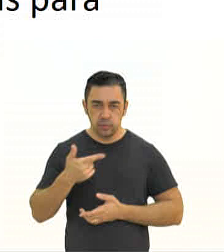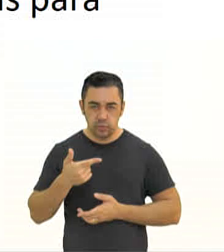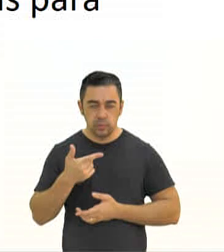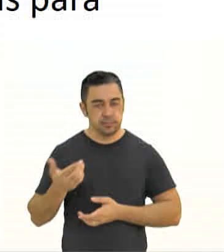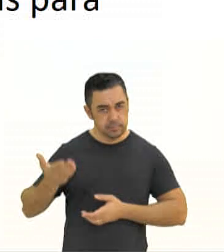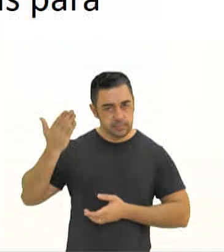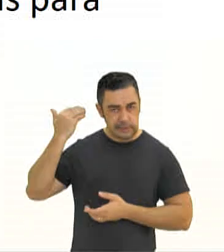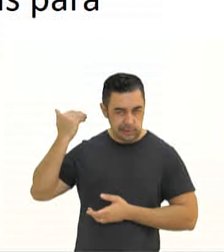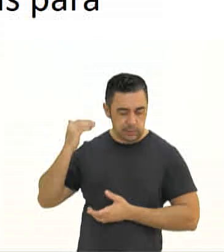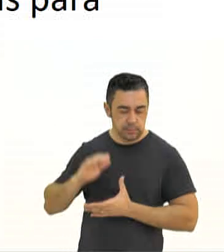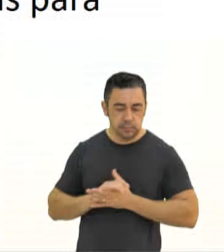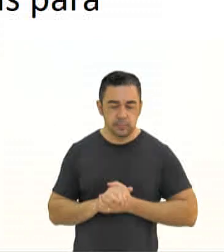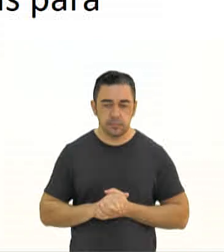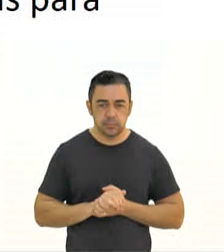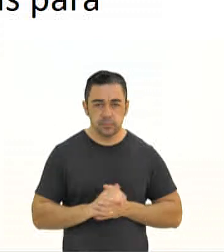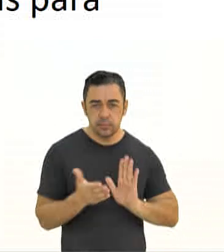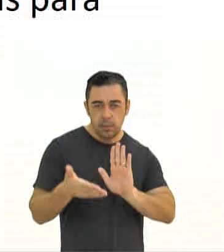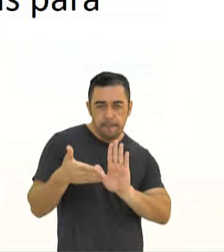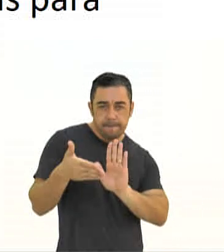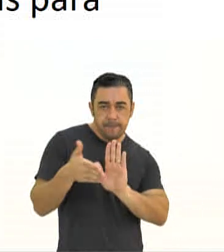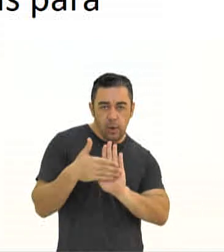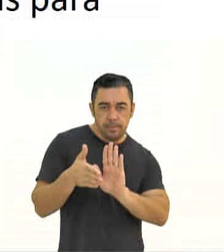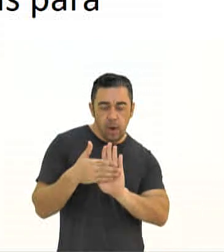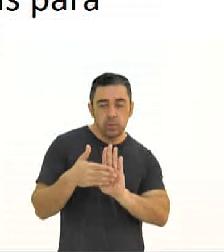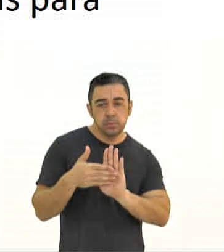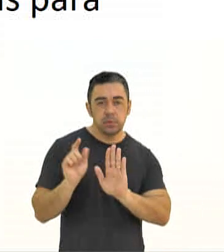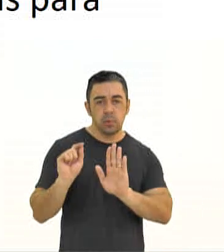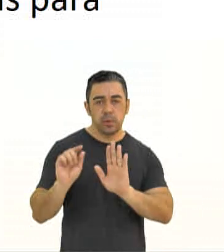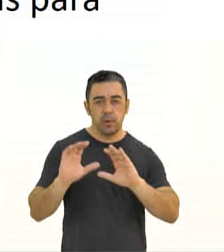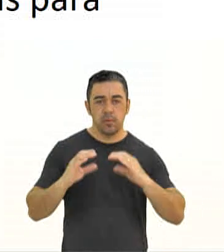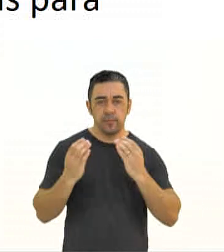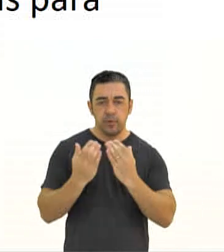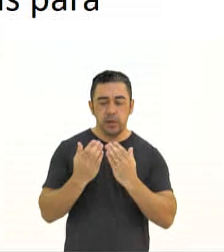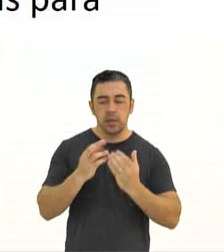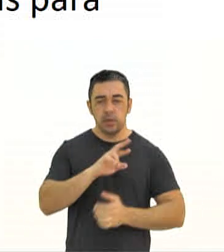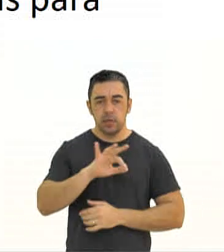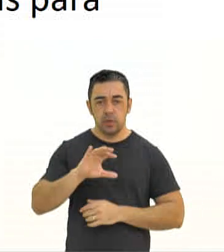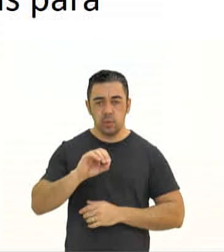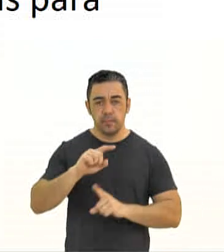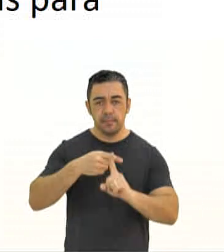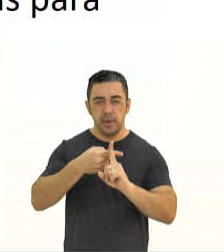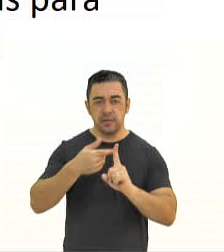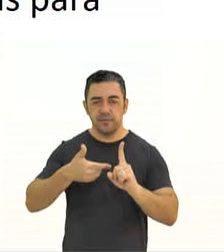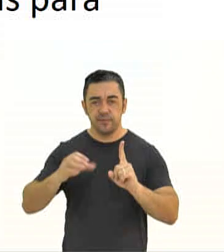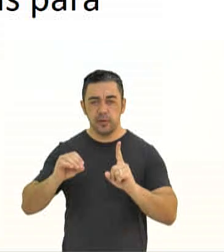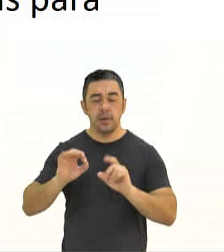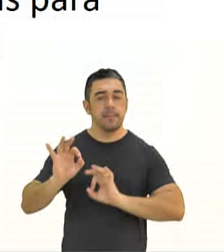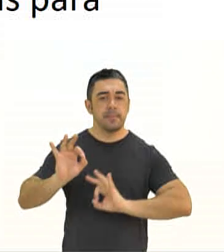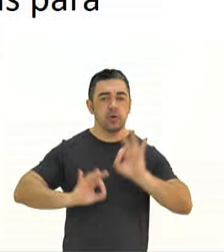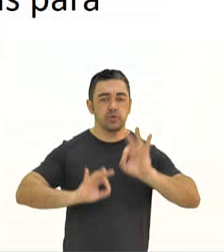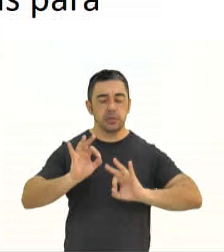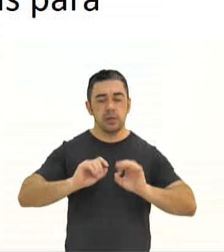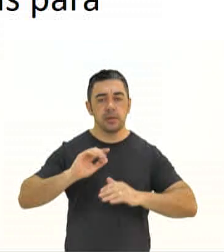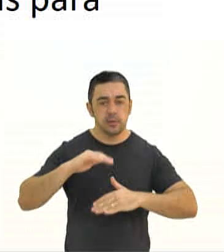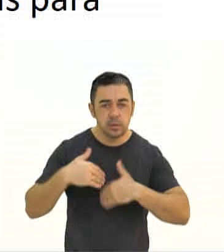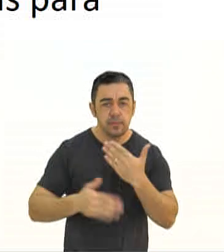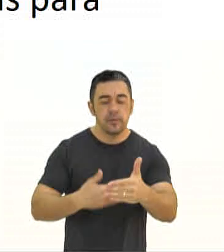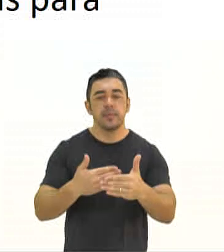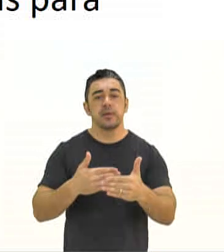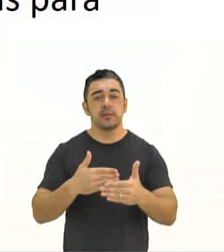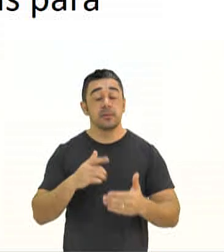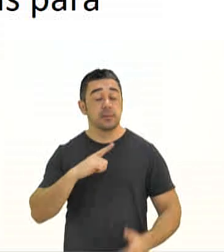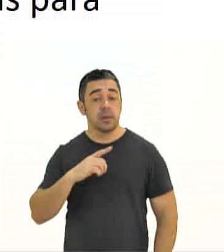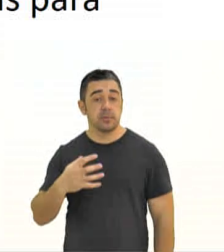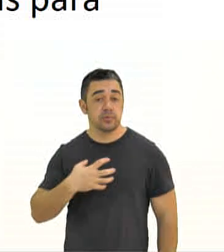da Rio+20. O propósito da Rio+20 era formular um plano para que a humanidade se desenvolvesse